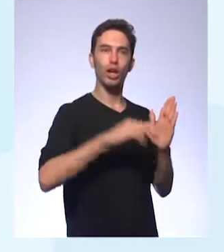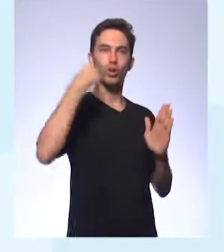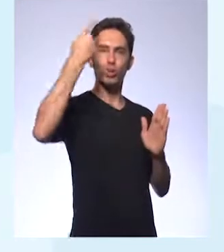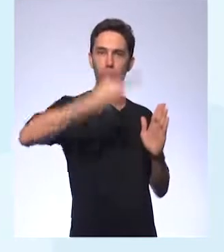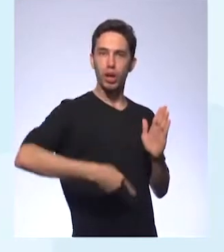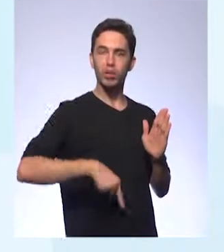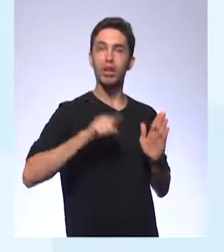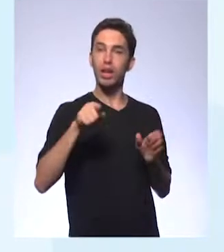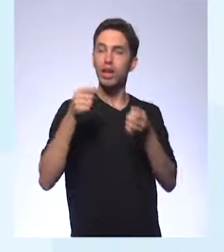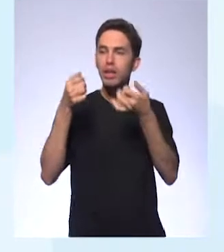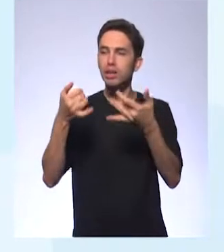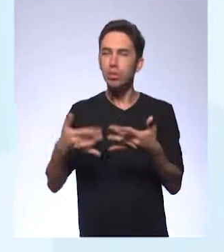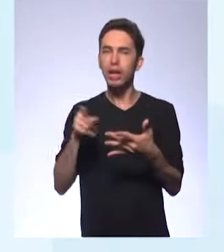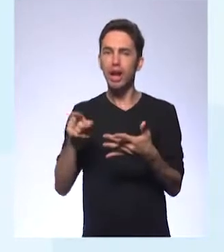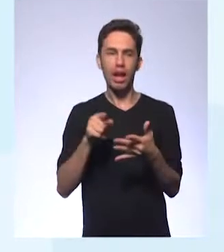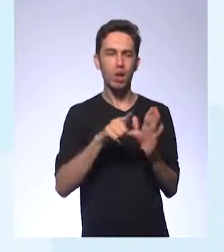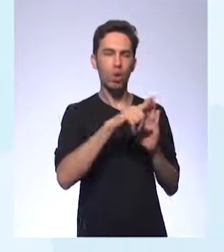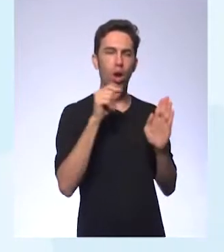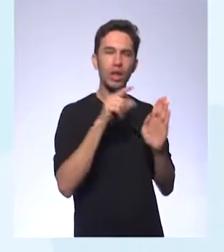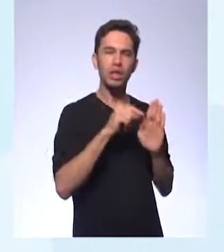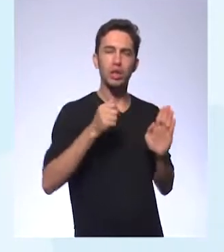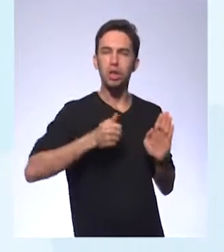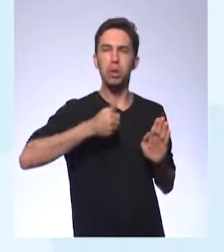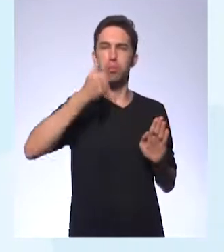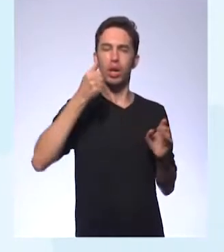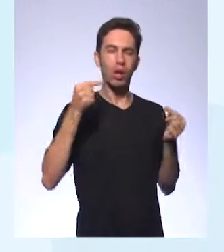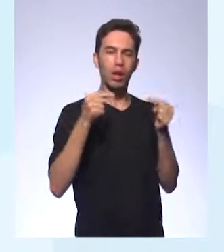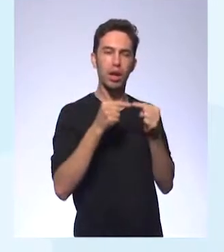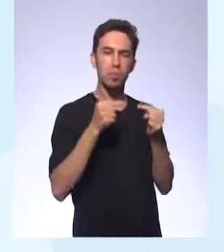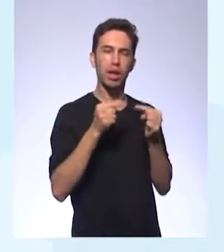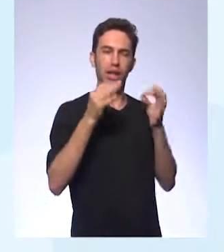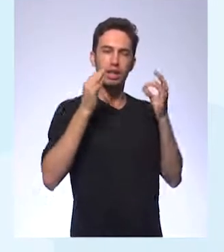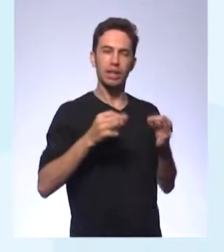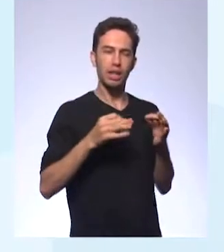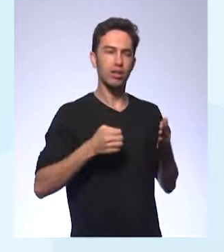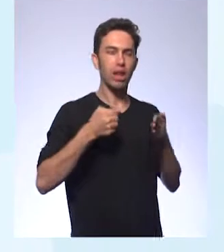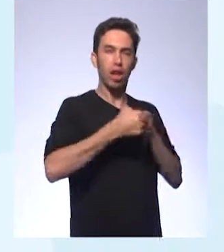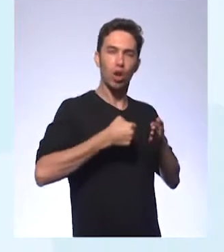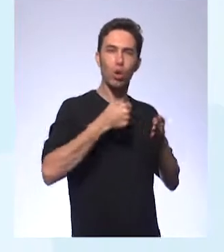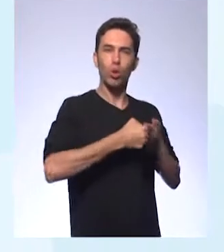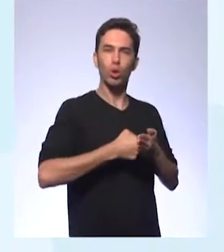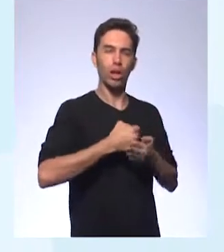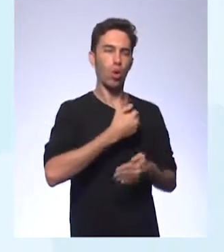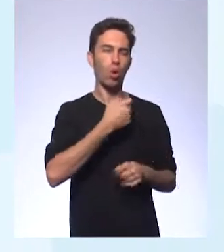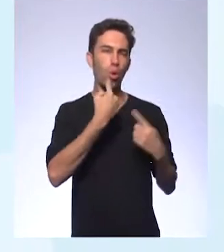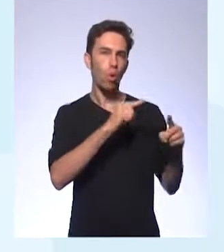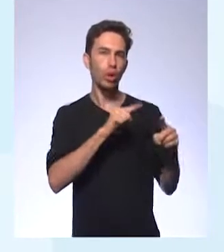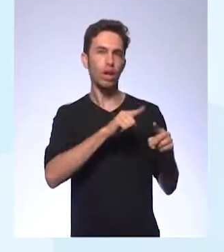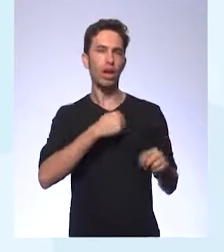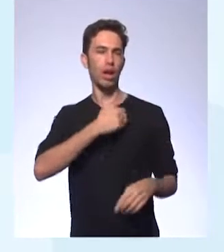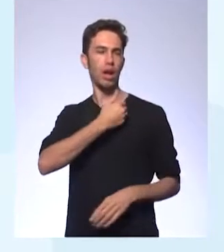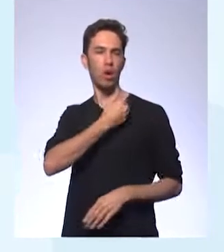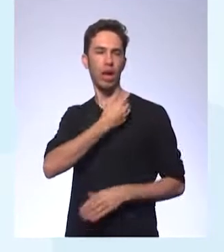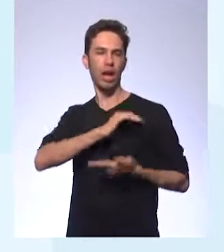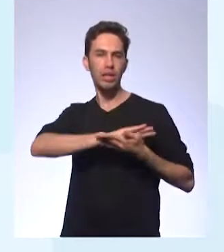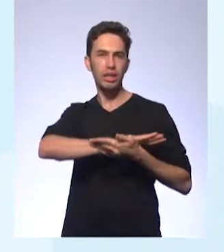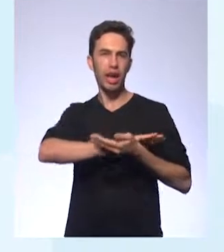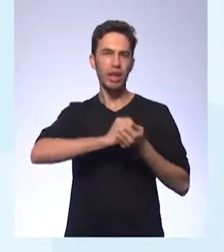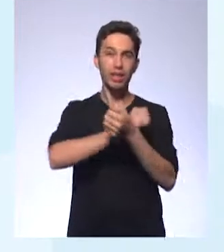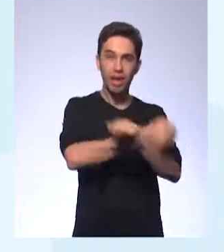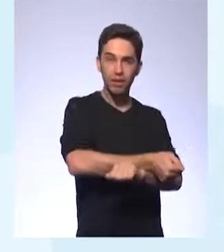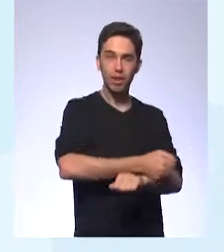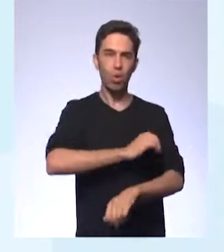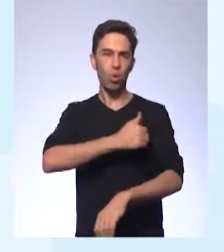no chat o artigo que você acredita ser o mais adequado na luta contra a escravidão, o racismo e o